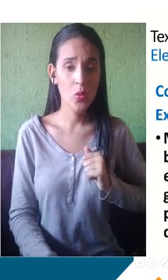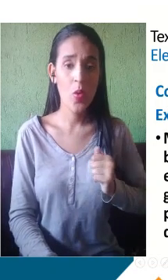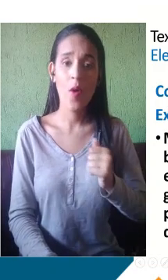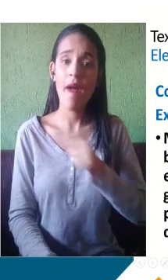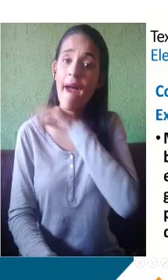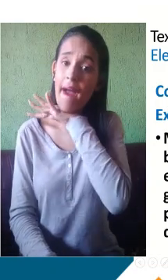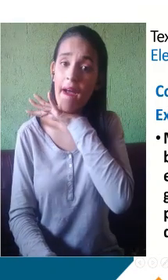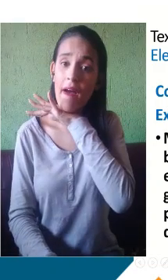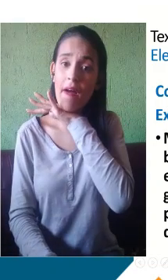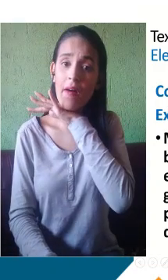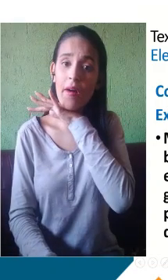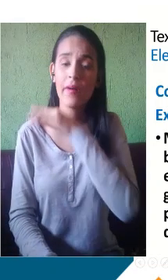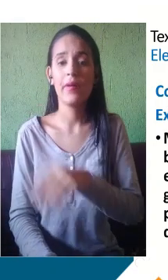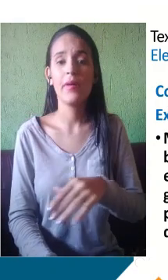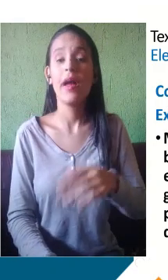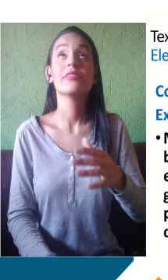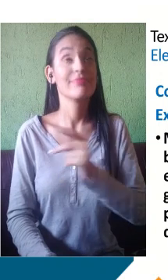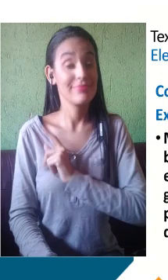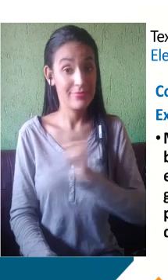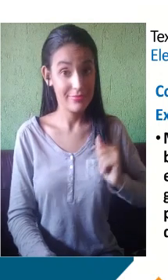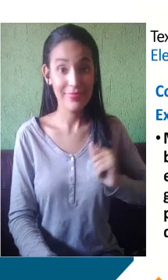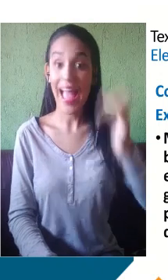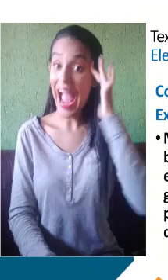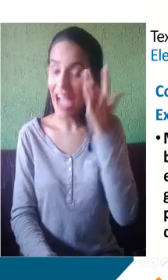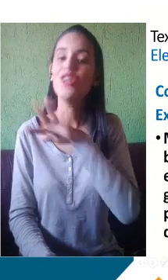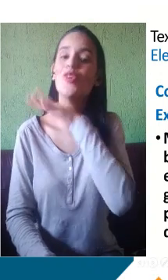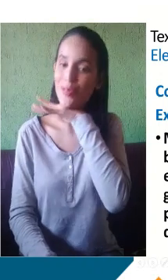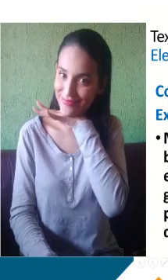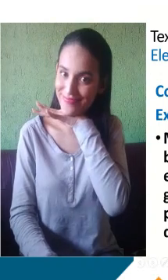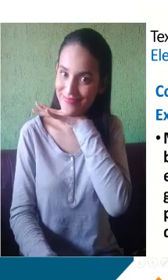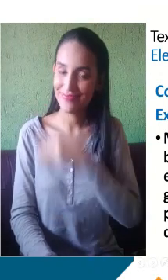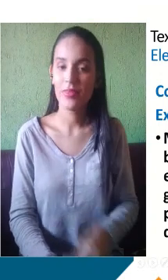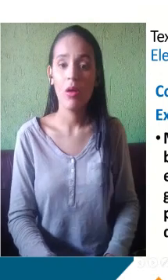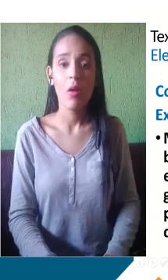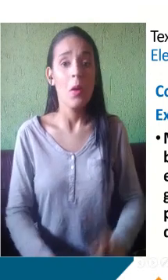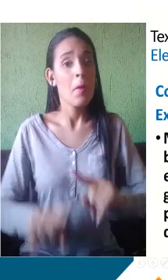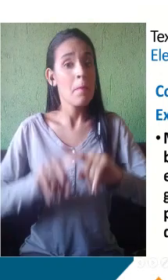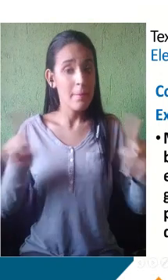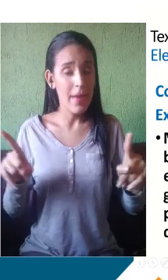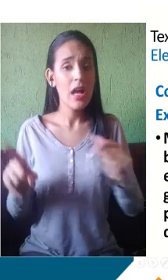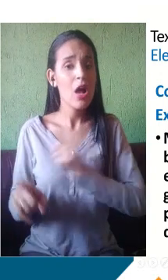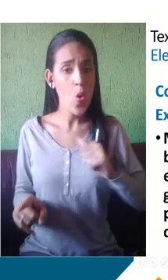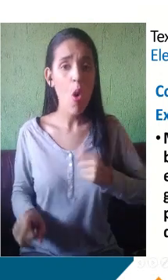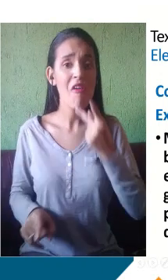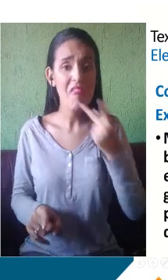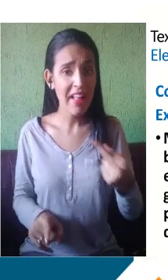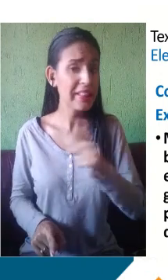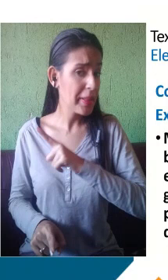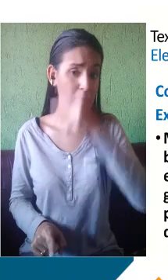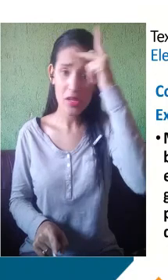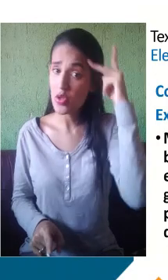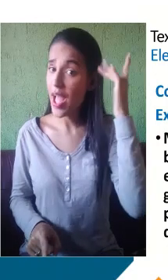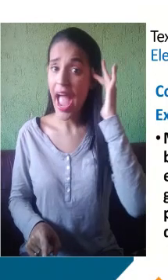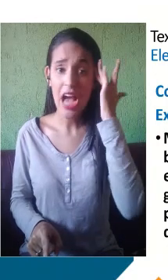que outros consideram benéficas, a gente tem nessa informação, muitos acreditam que as Olimpíadas de 2016